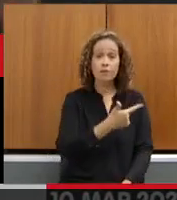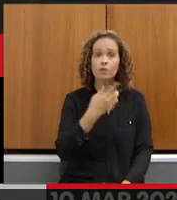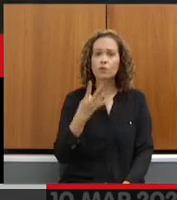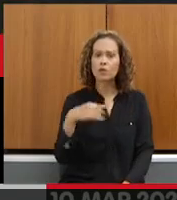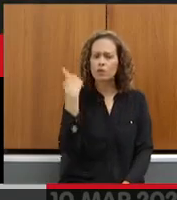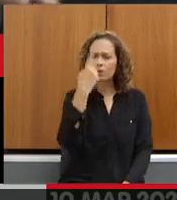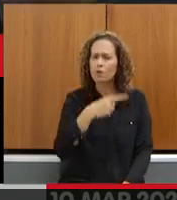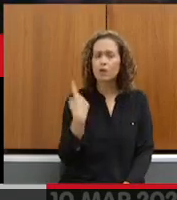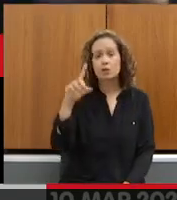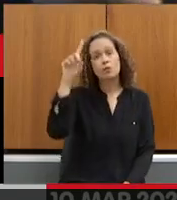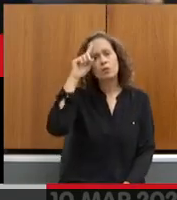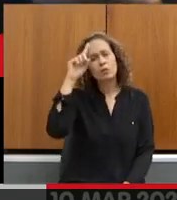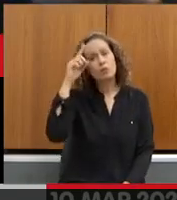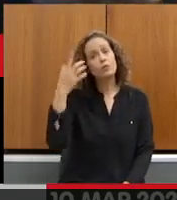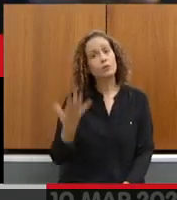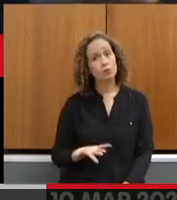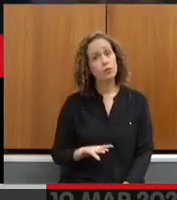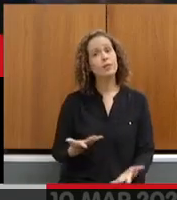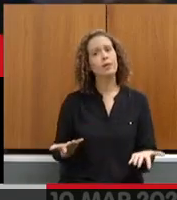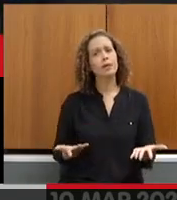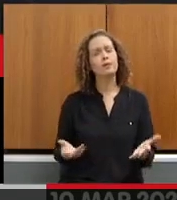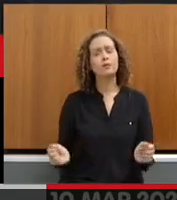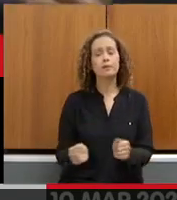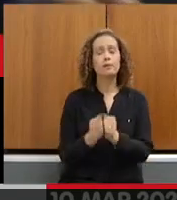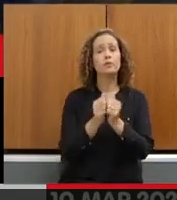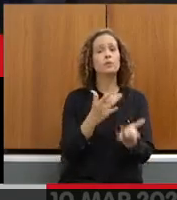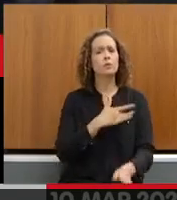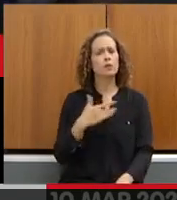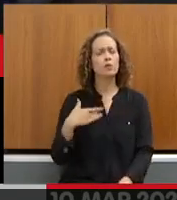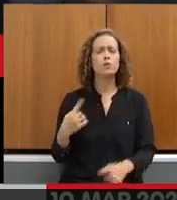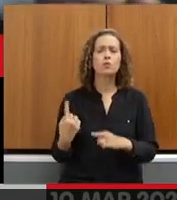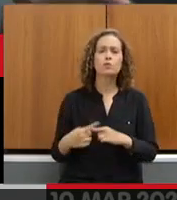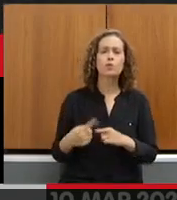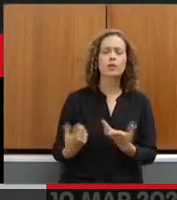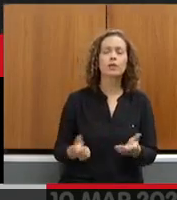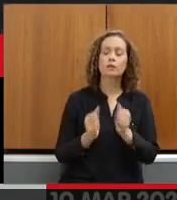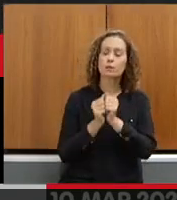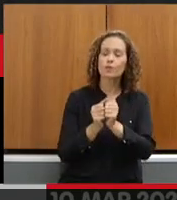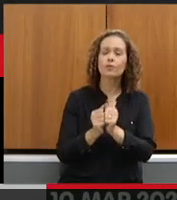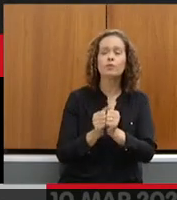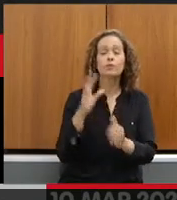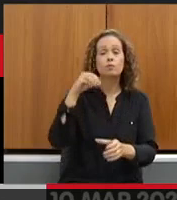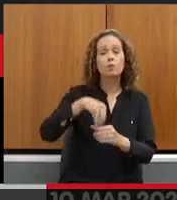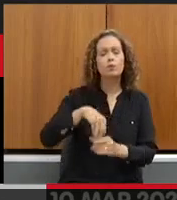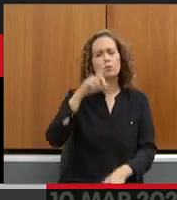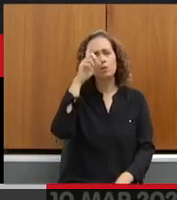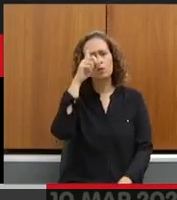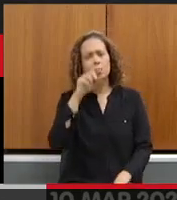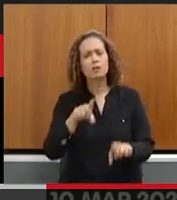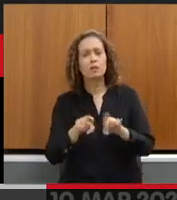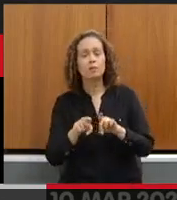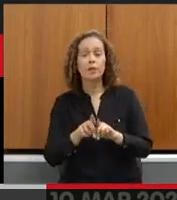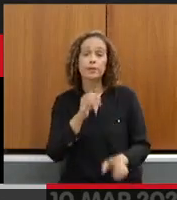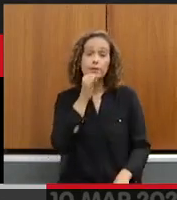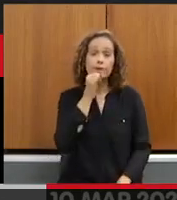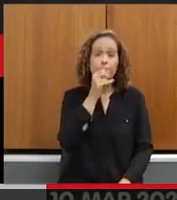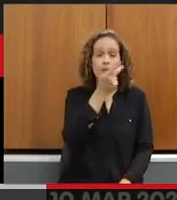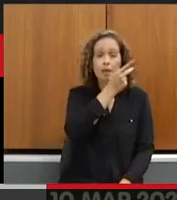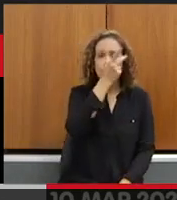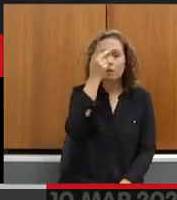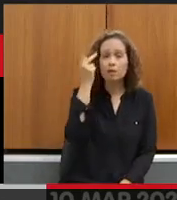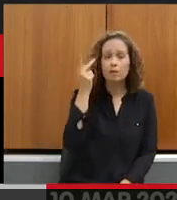por dia inclusive ligados à saúde porque eles têm que acompanhar nos hospitais por exemplo o bandido